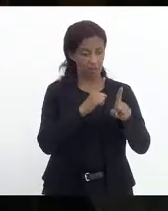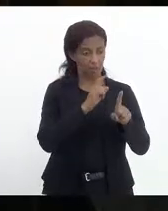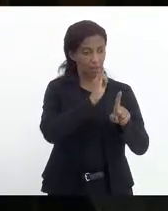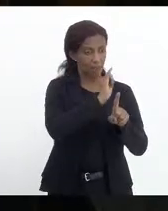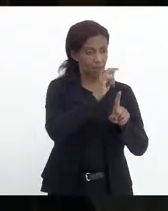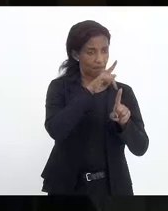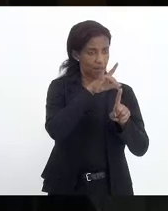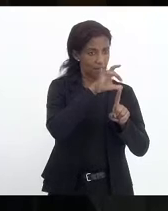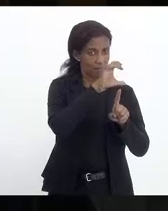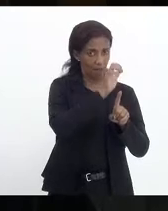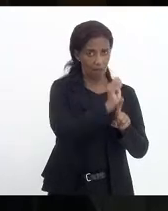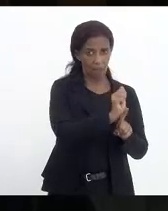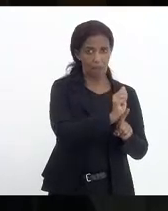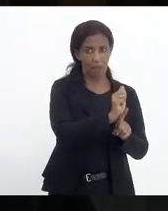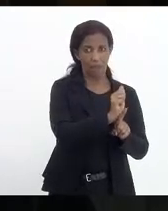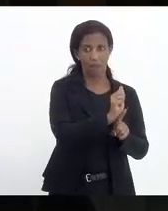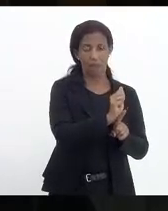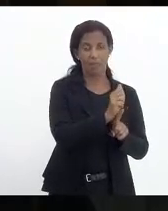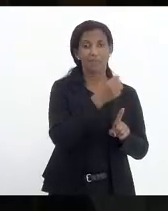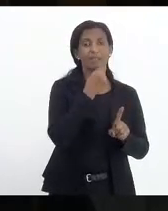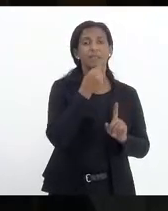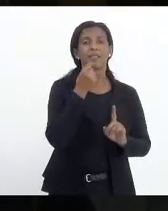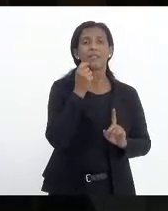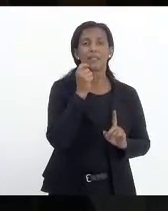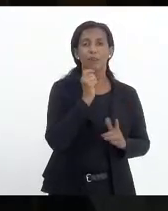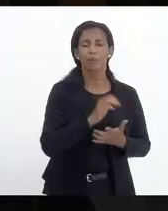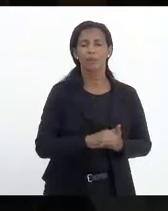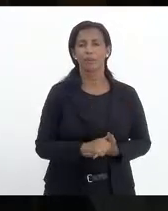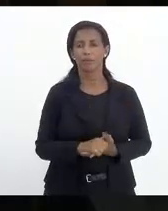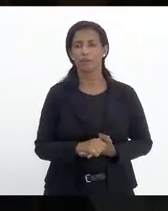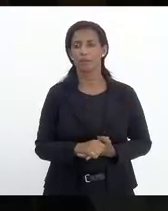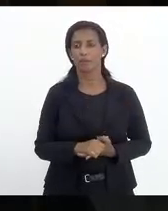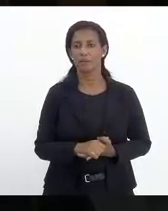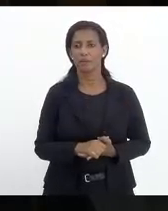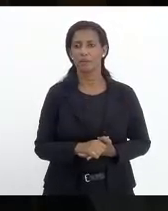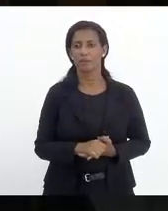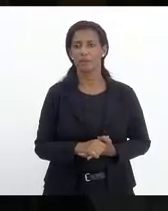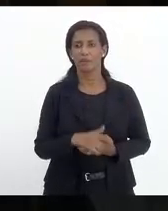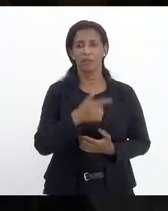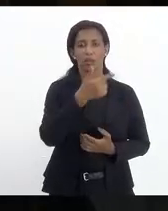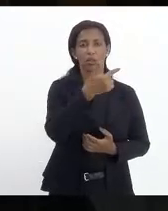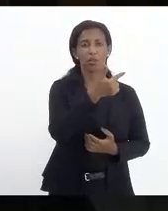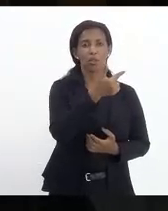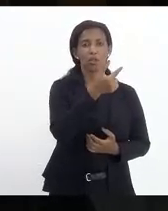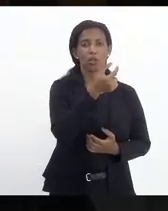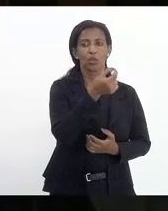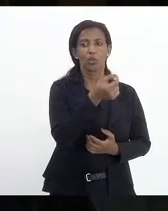de setembro de 2017